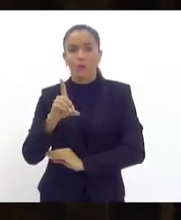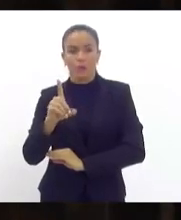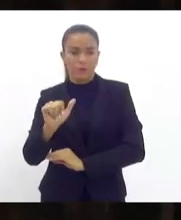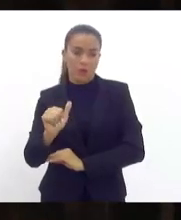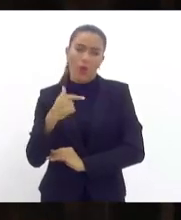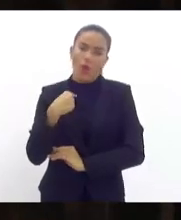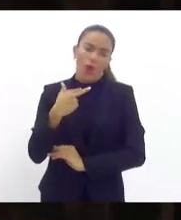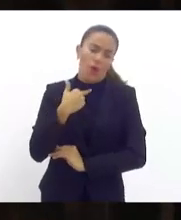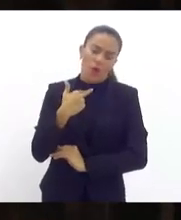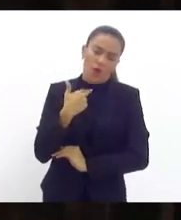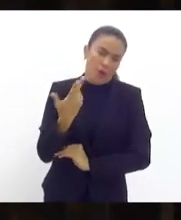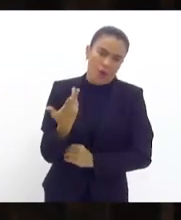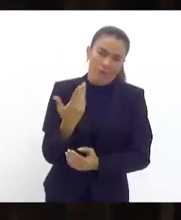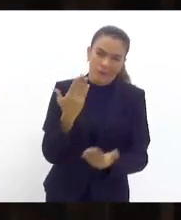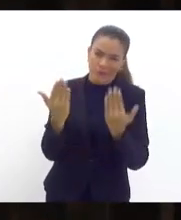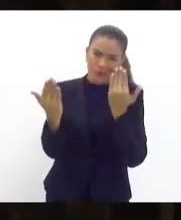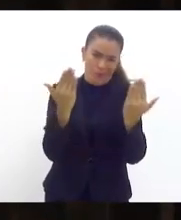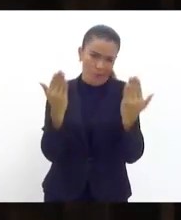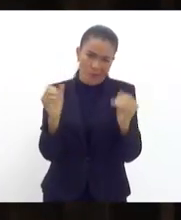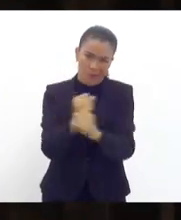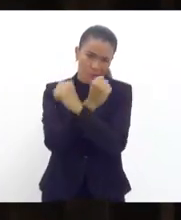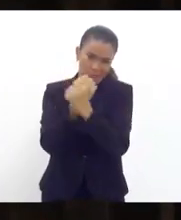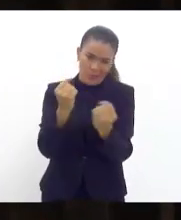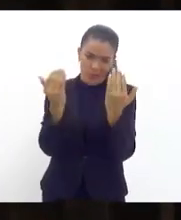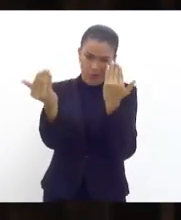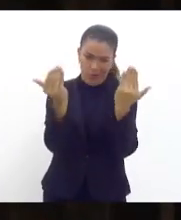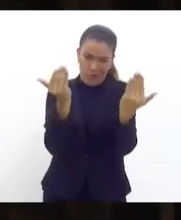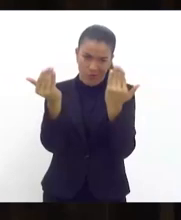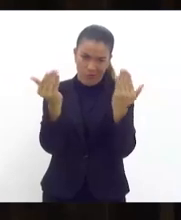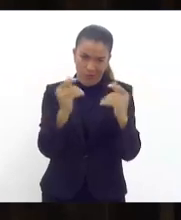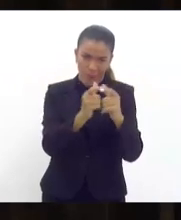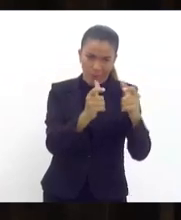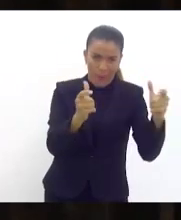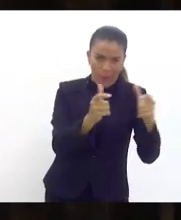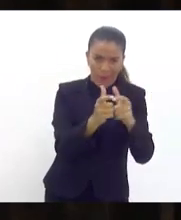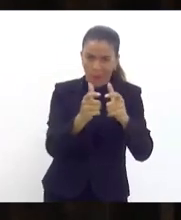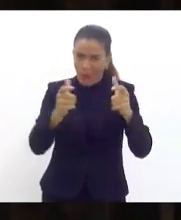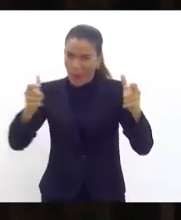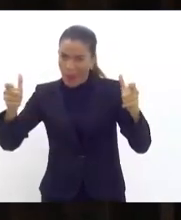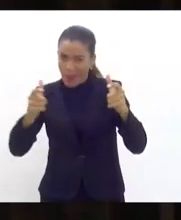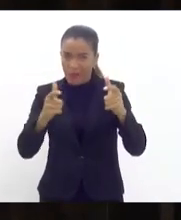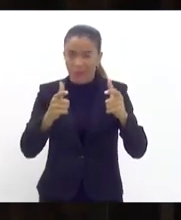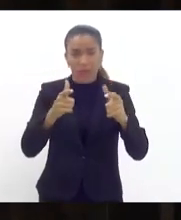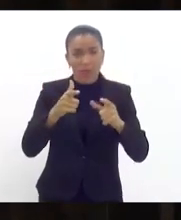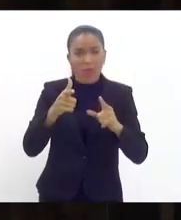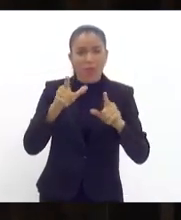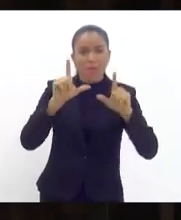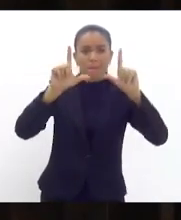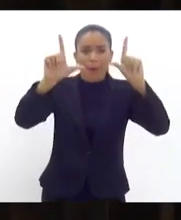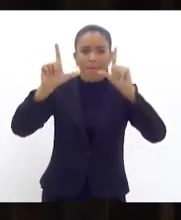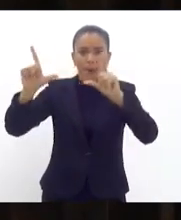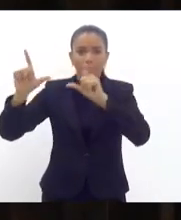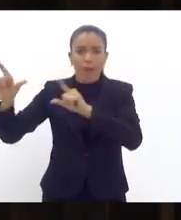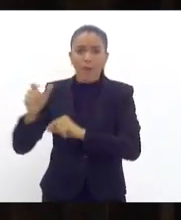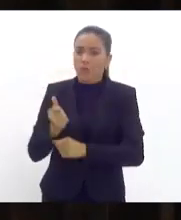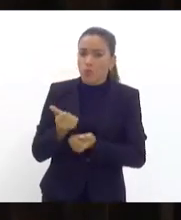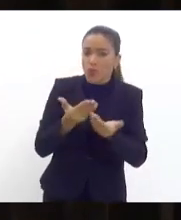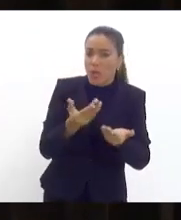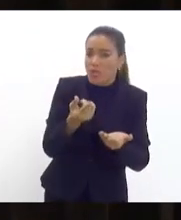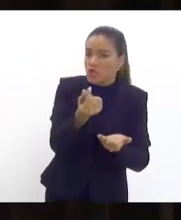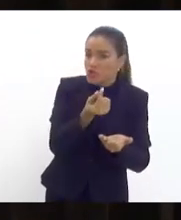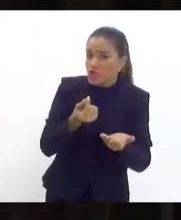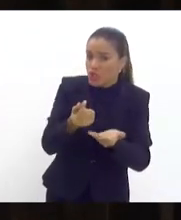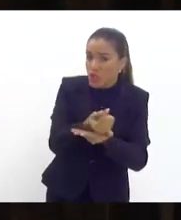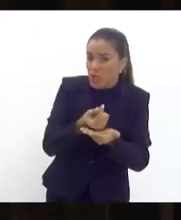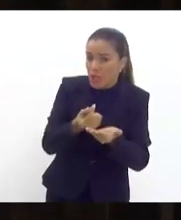como se comparar Poços de Calda com Rio de Janeiro nível de tamanho a cidade tem placas espalhadas Não dei dinheiro para